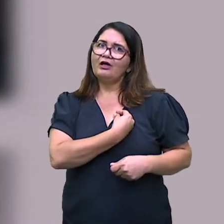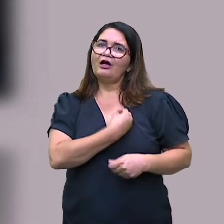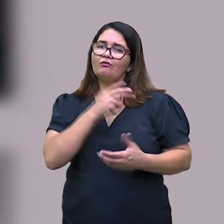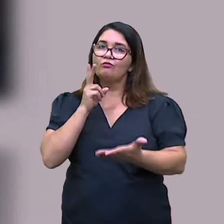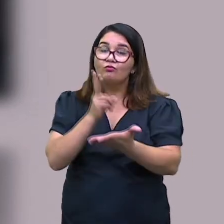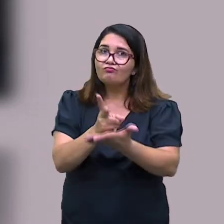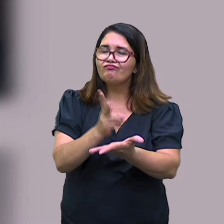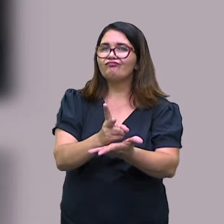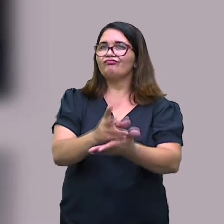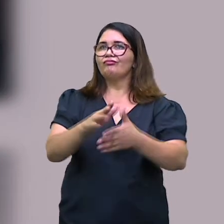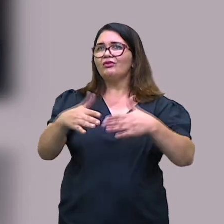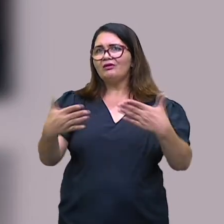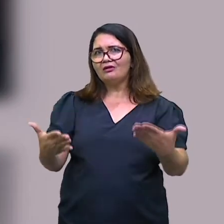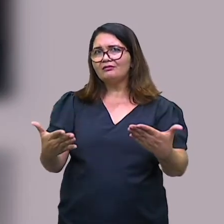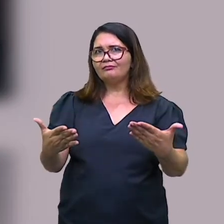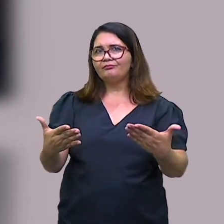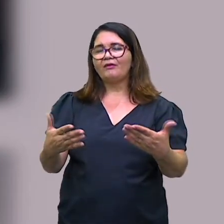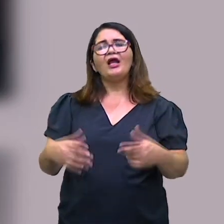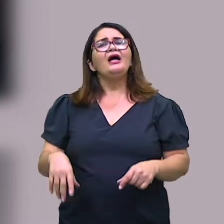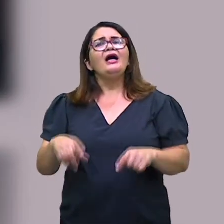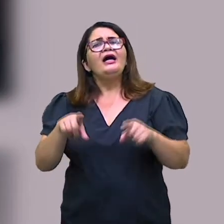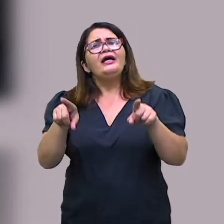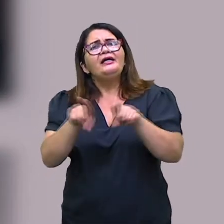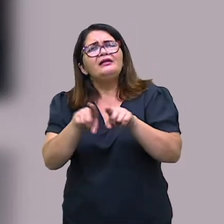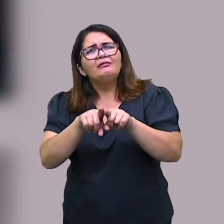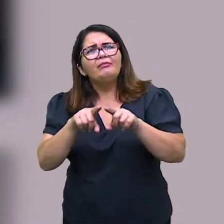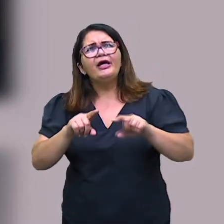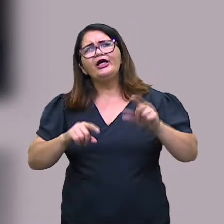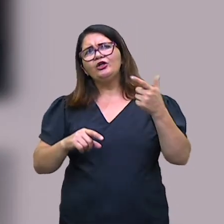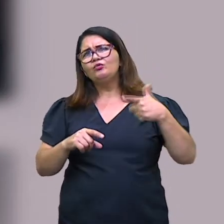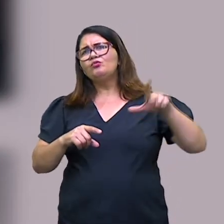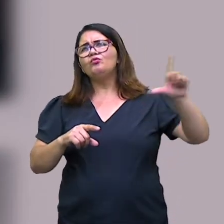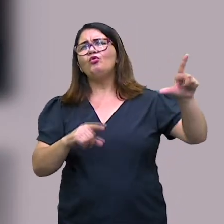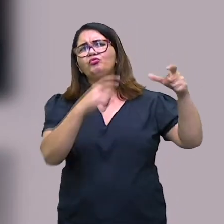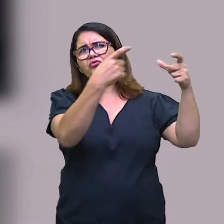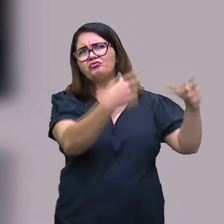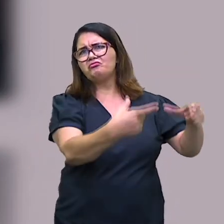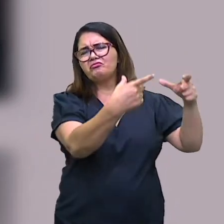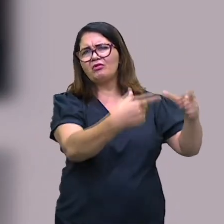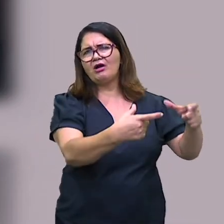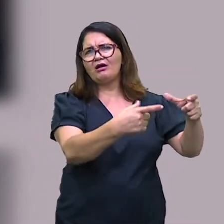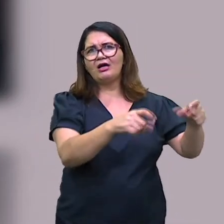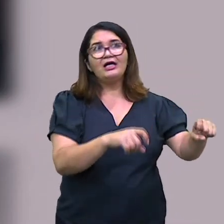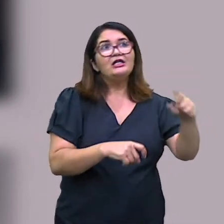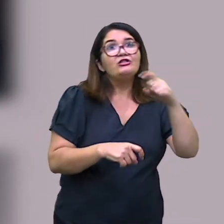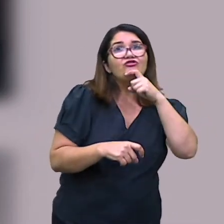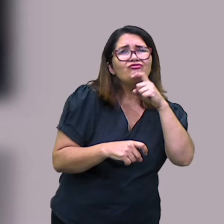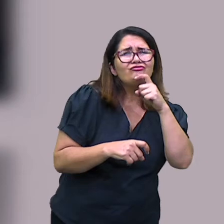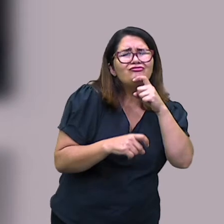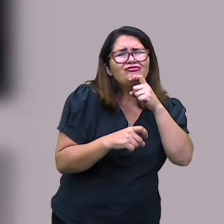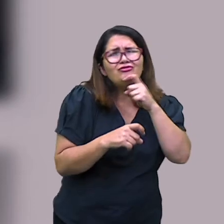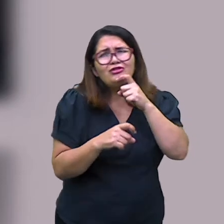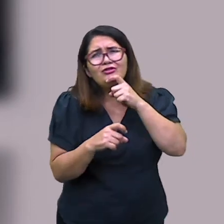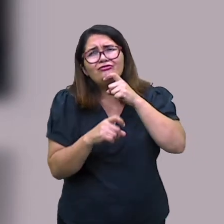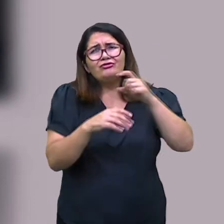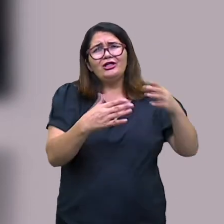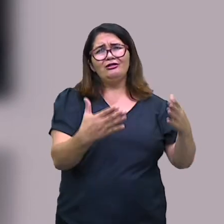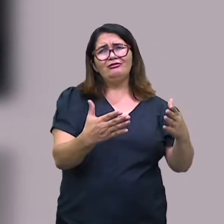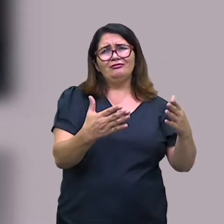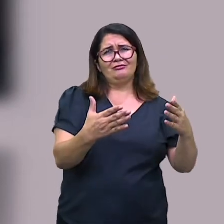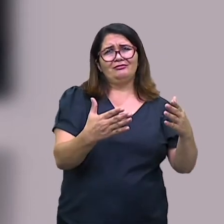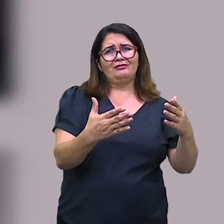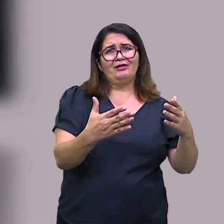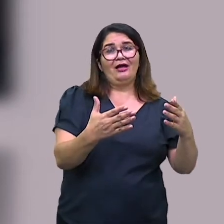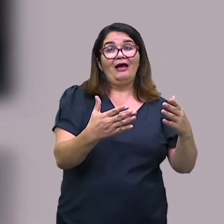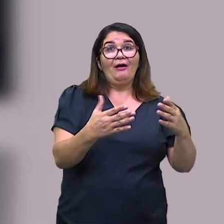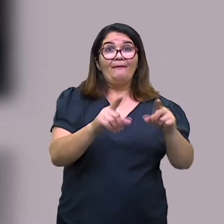com frio, às vezes só de estarmos em um ambiente mais repleto de pessoas, o que vai acontecer? O calor de